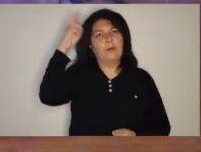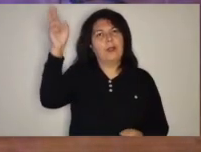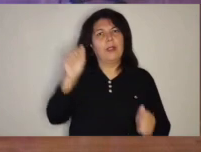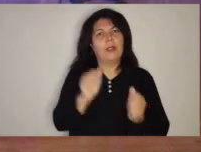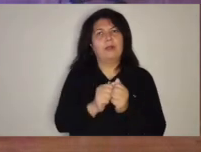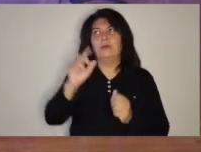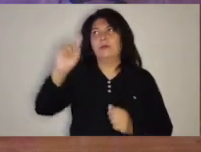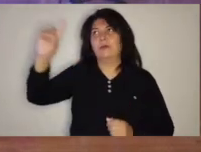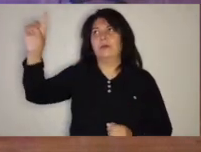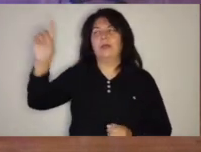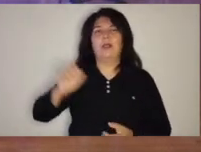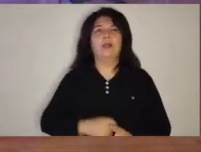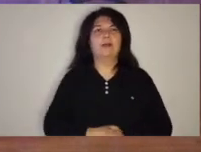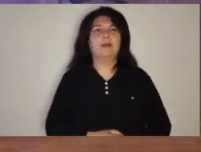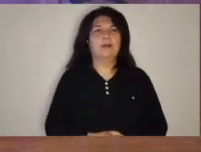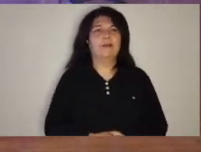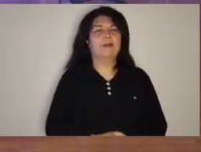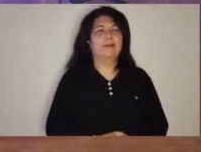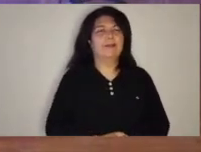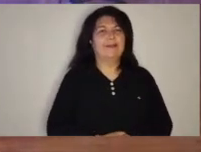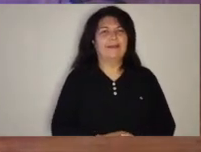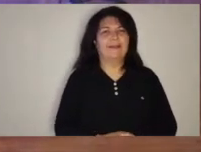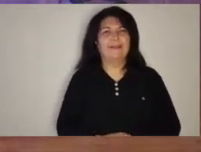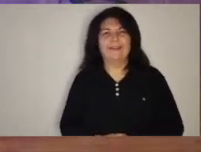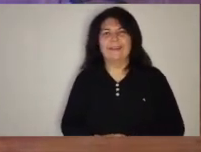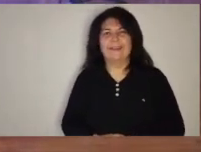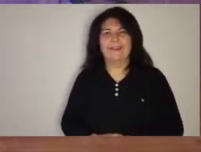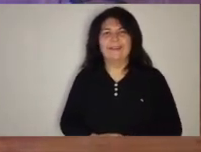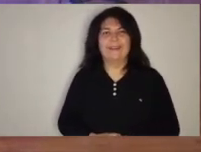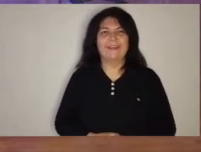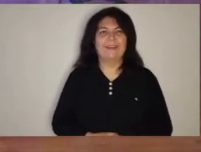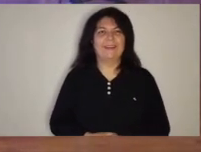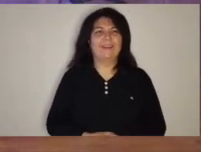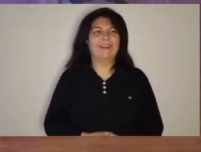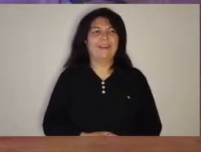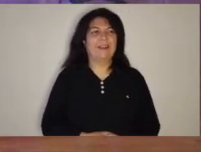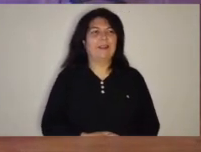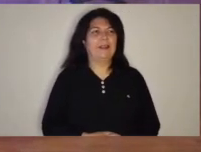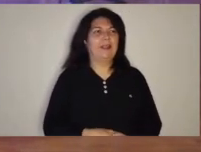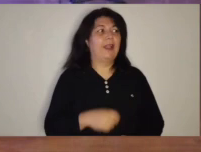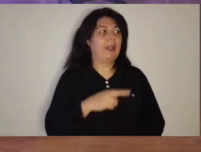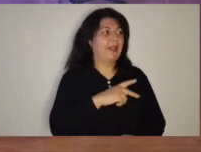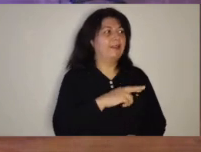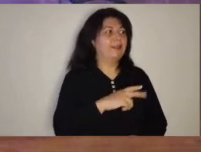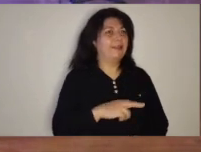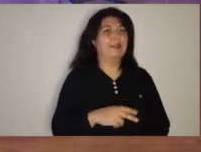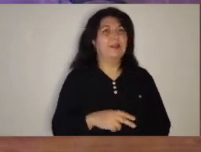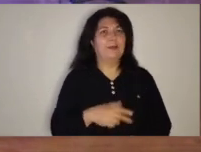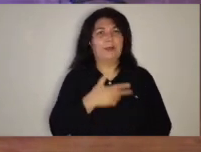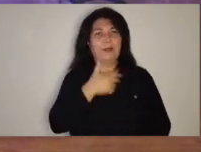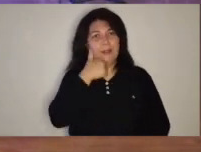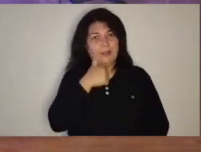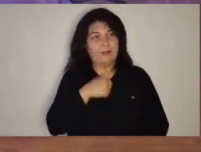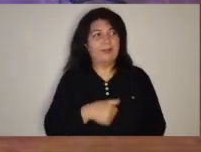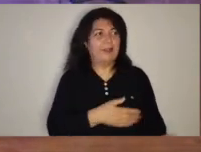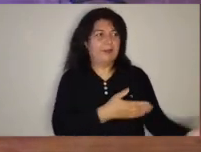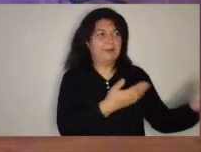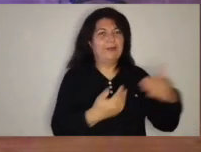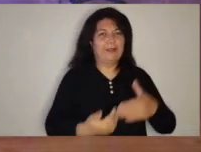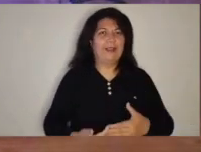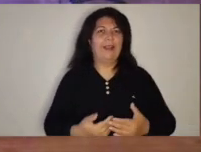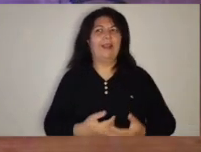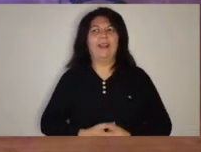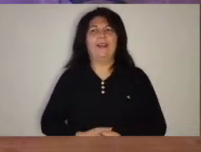chamado Manhã com Deus. Algumas das meninas estavam aqui, né, irmã Emília? A irmã Rosa